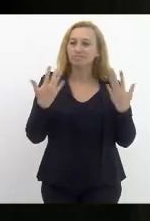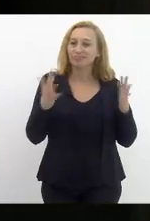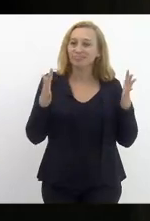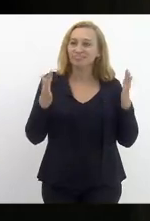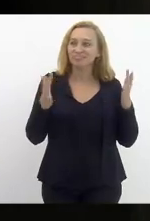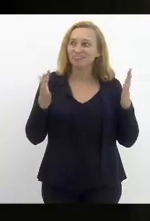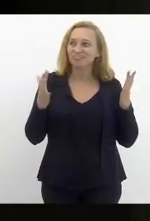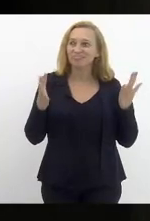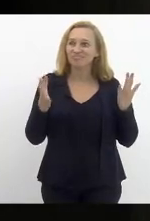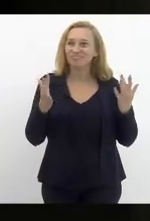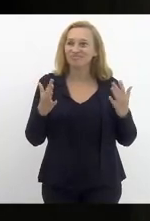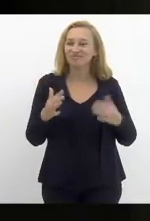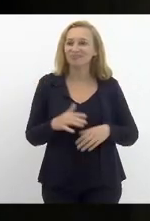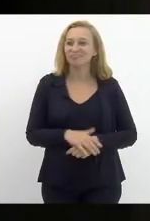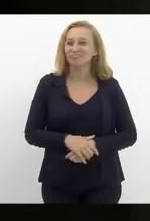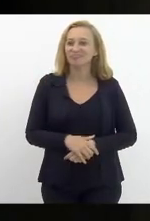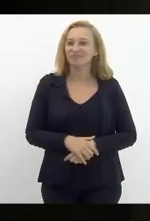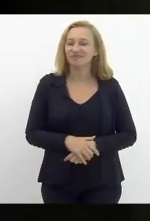Gente,